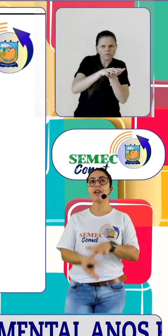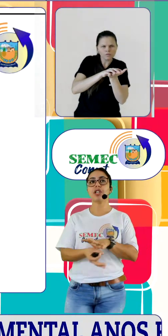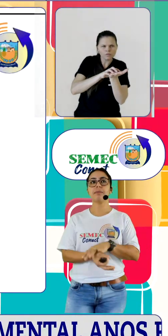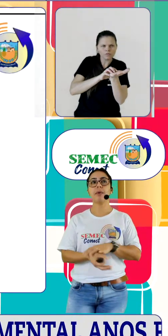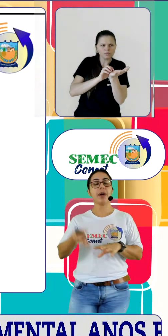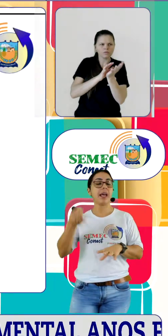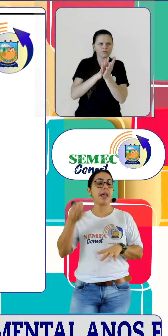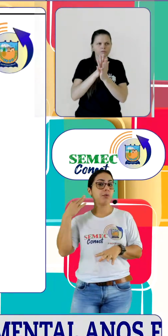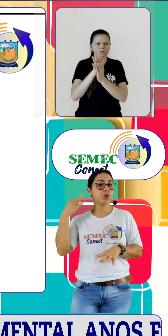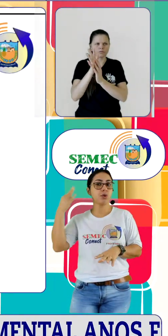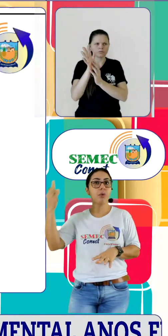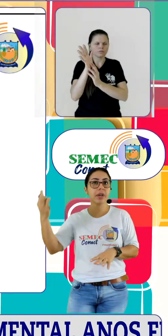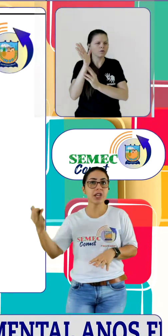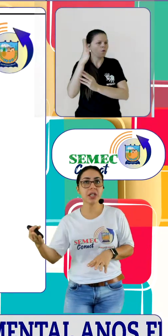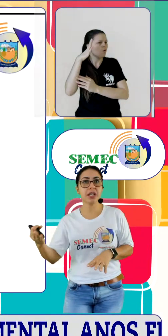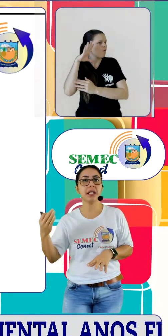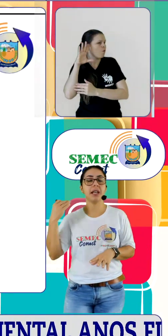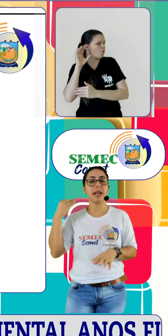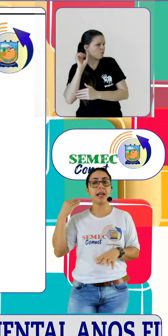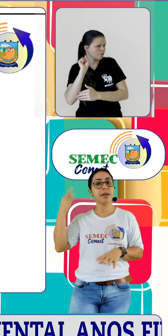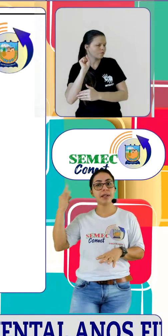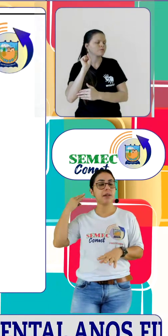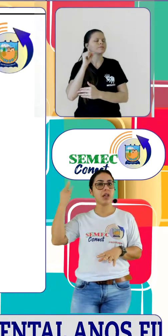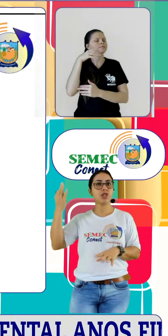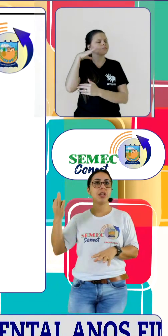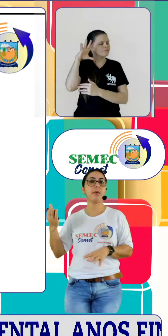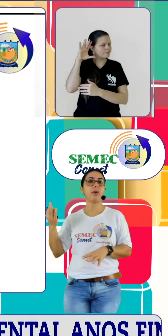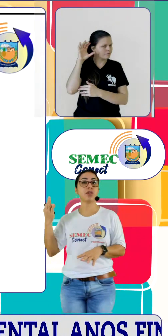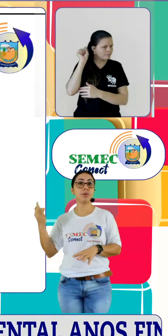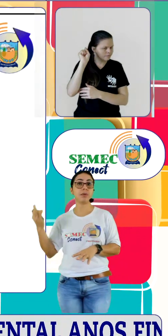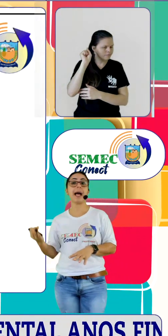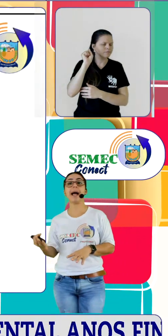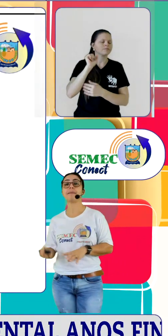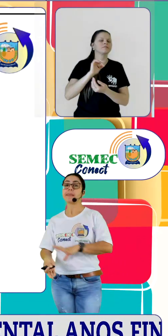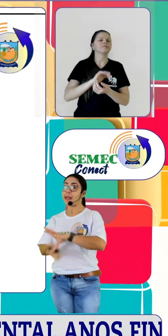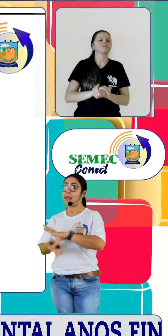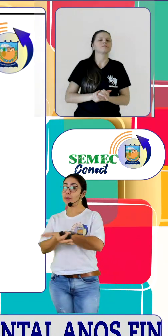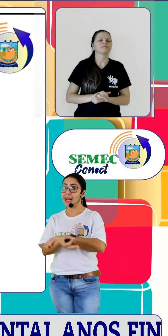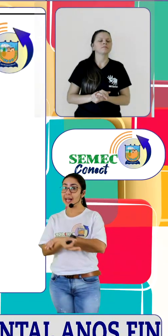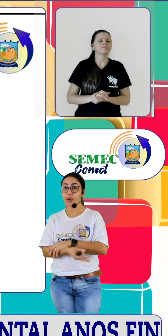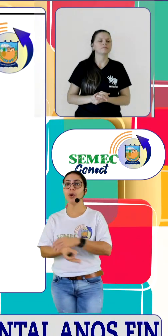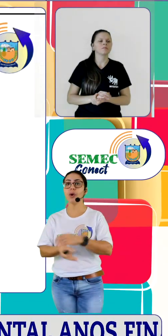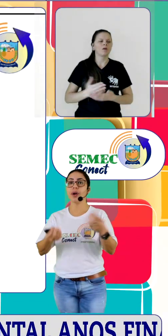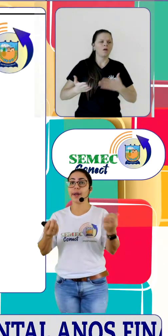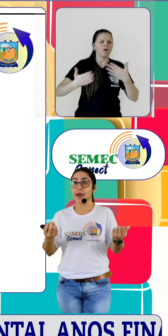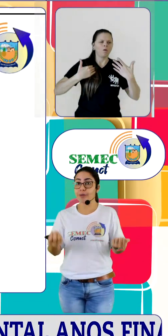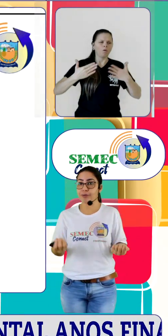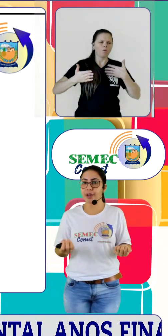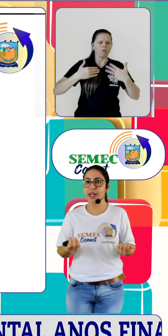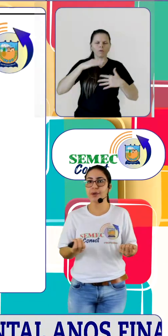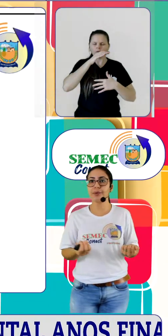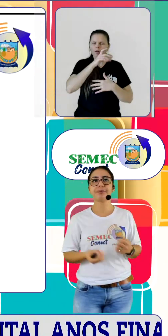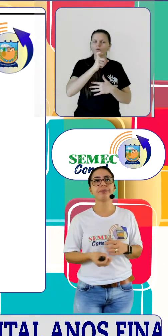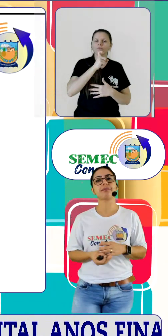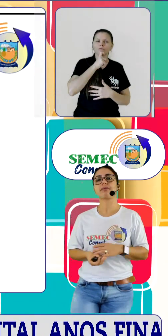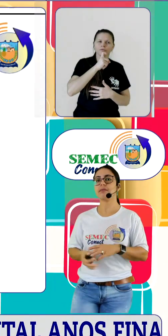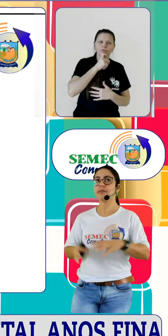Como o som que a gente é emitido e a gente pode escutar, é o calor, é o